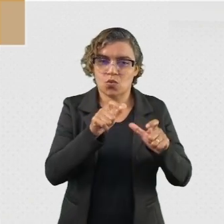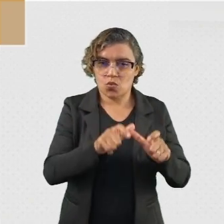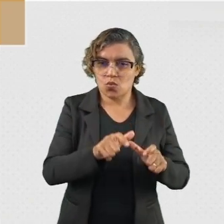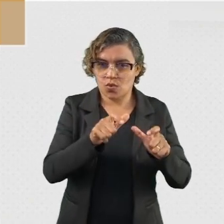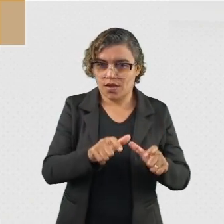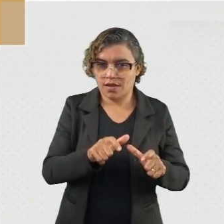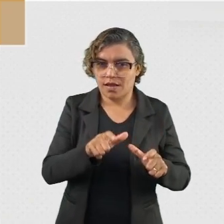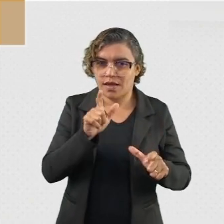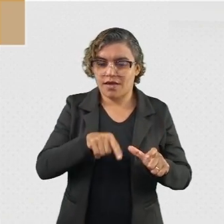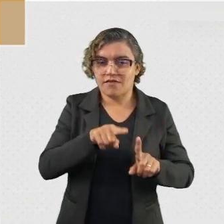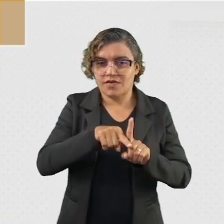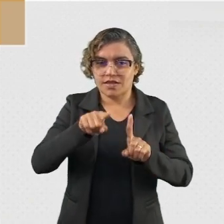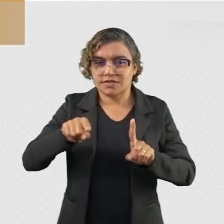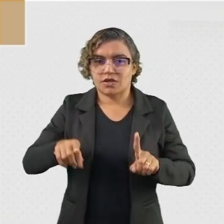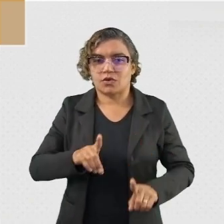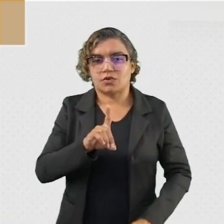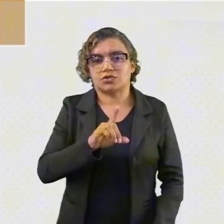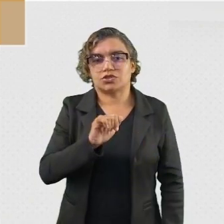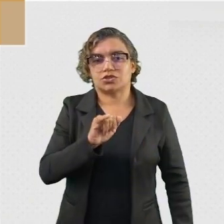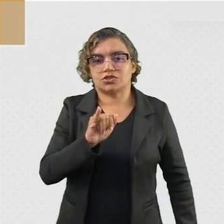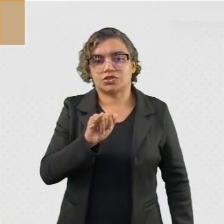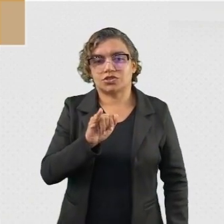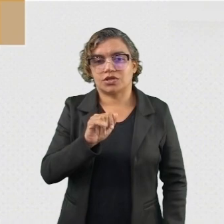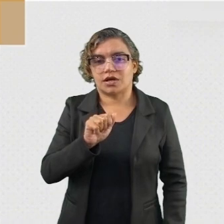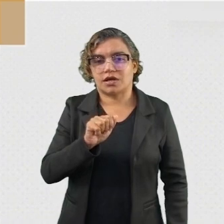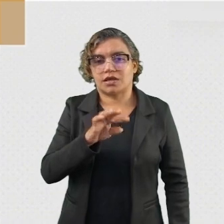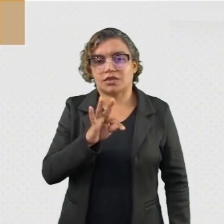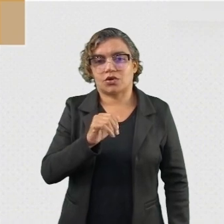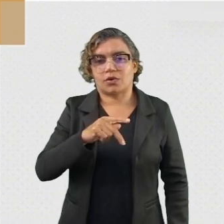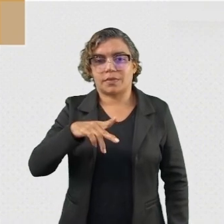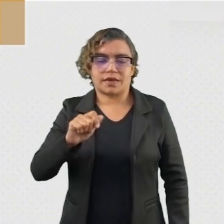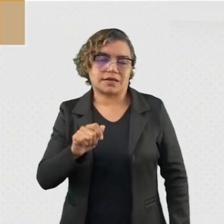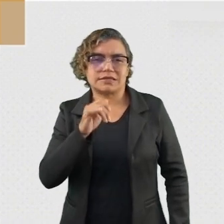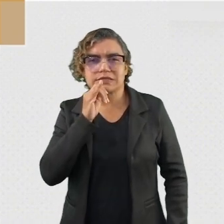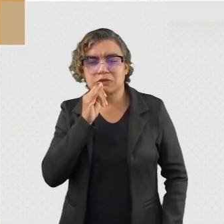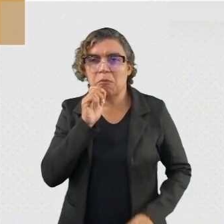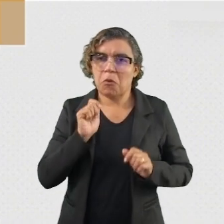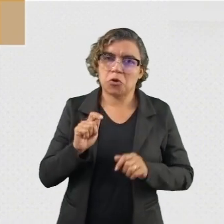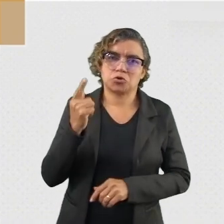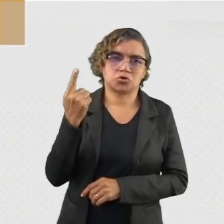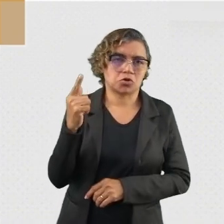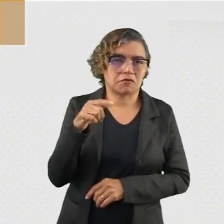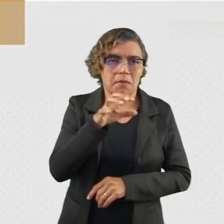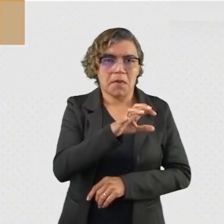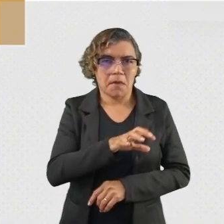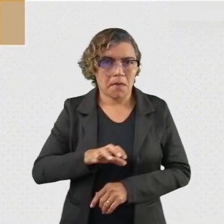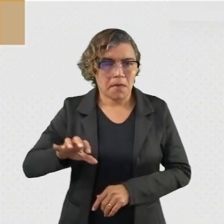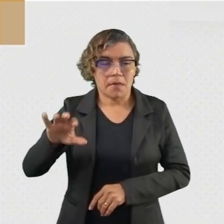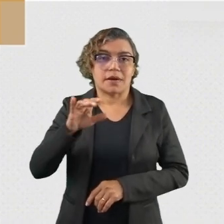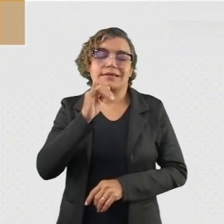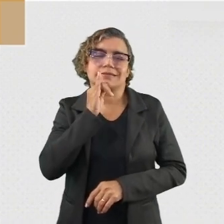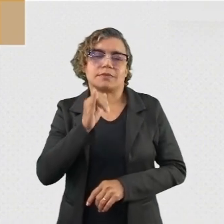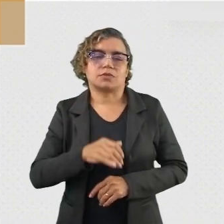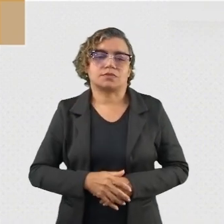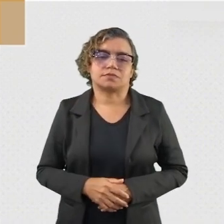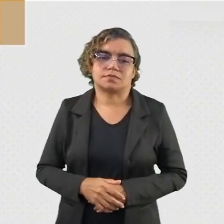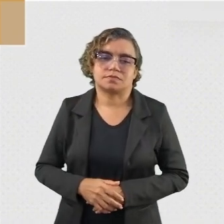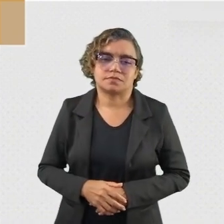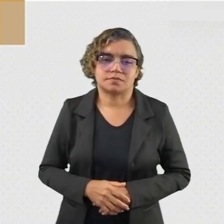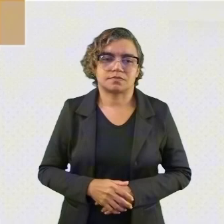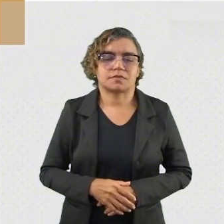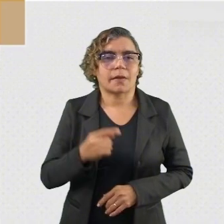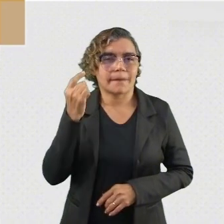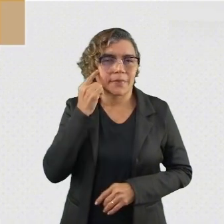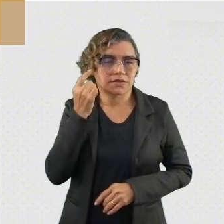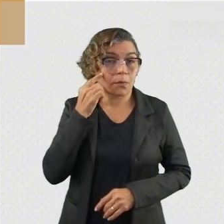diatópica. Em um lugar, isso está associado com a questão geográfica, questão territorial, tá bom? Então, por exemplo, pensando primeiro